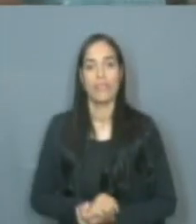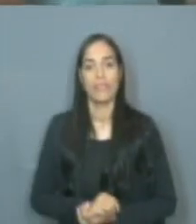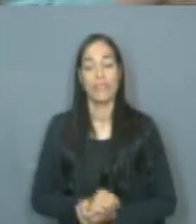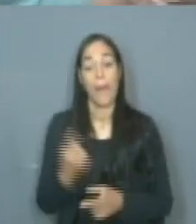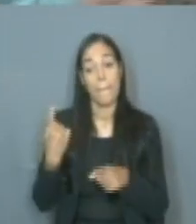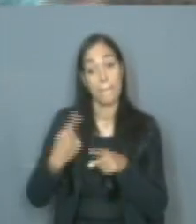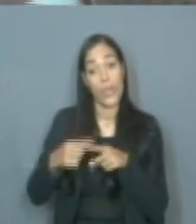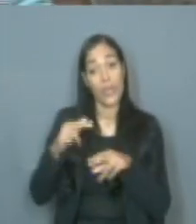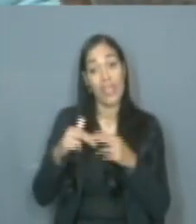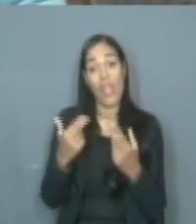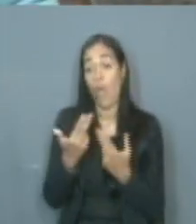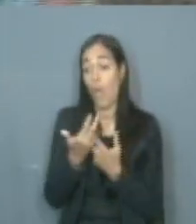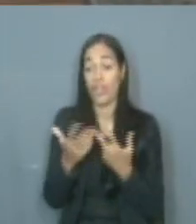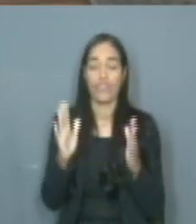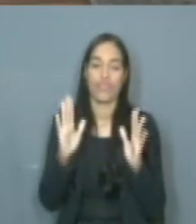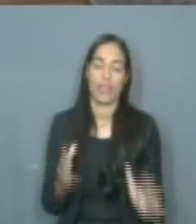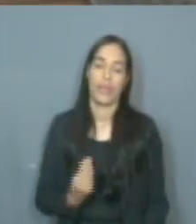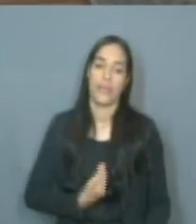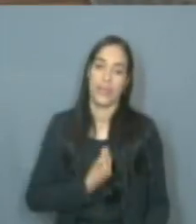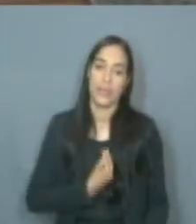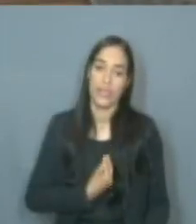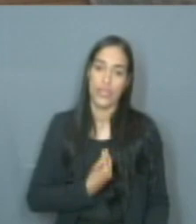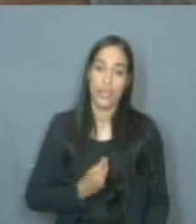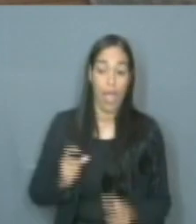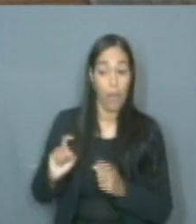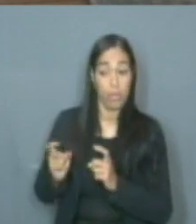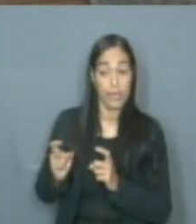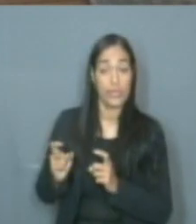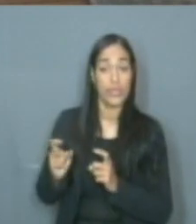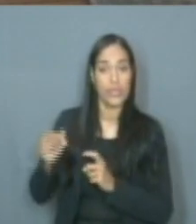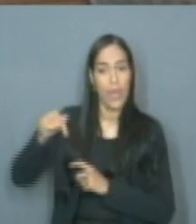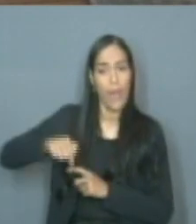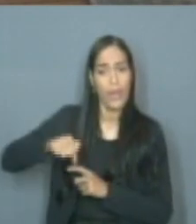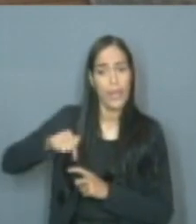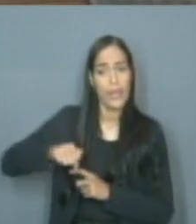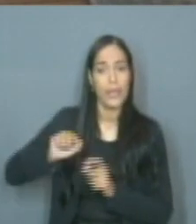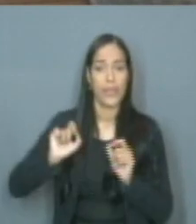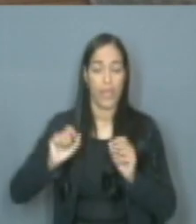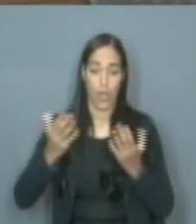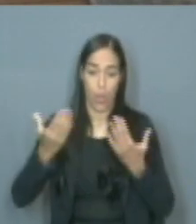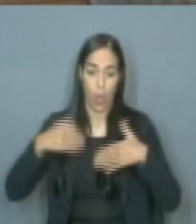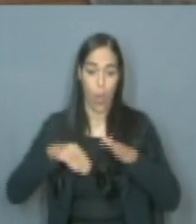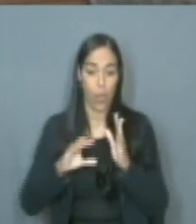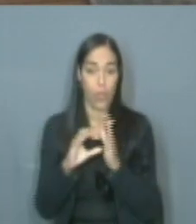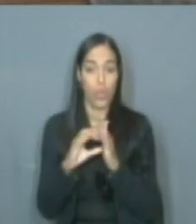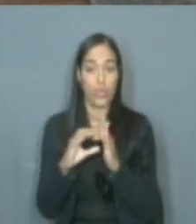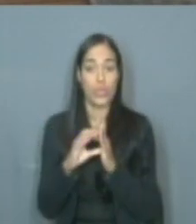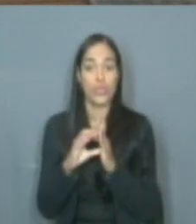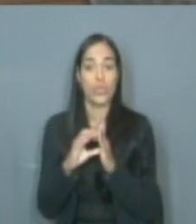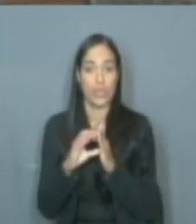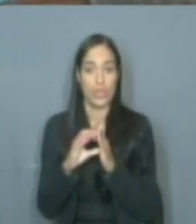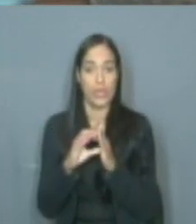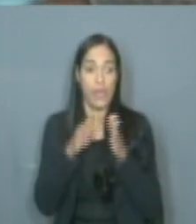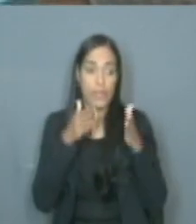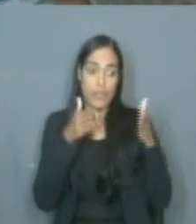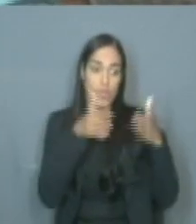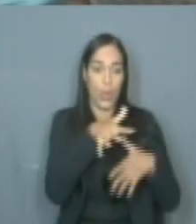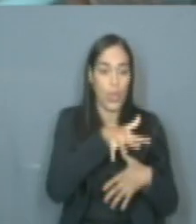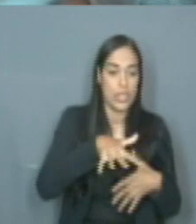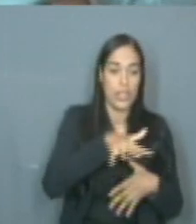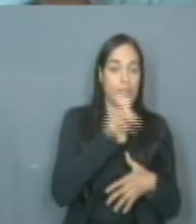precedentes para coisas que já existem. A gente fez uma discussão aqui há pouco tempo a respeito dos concursos públicos, públicos que era só exclusivo para